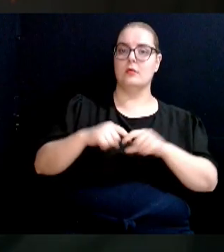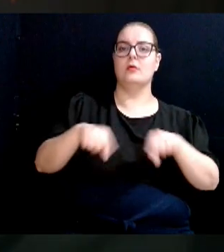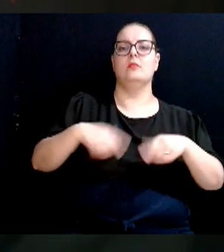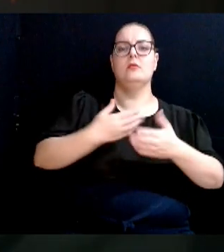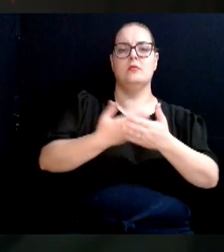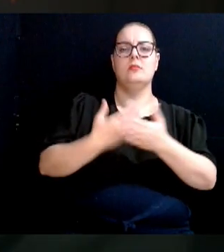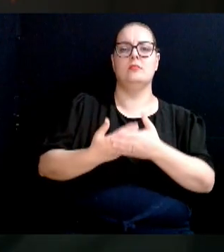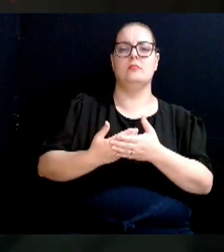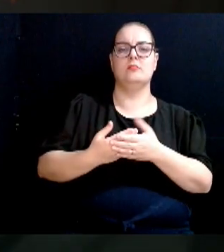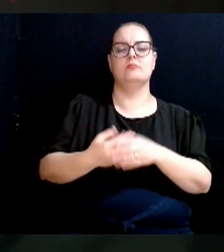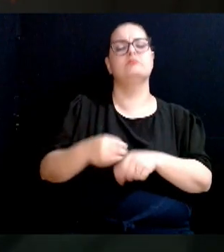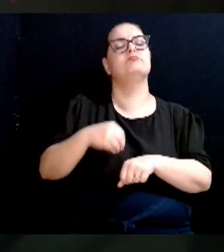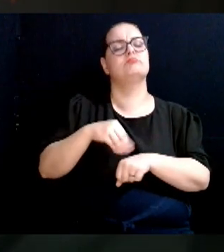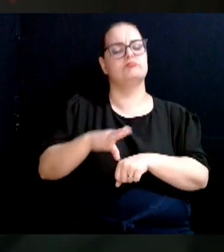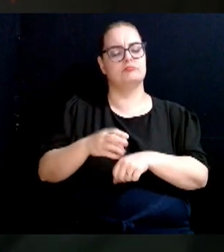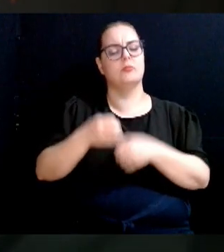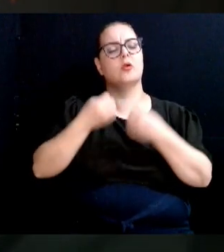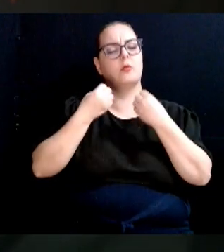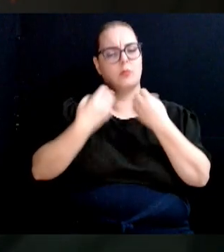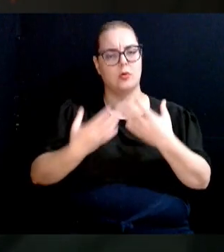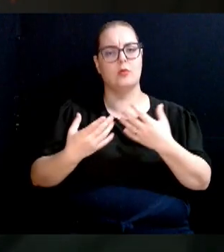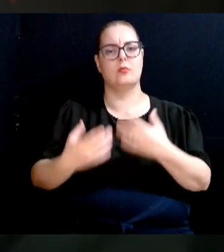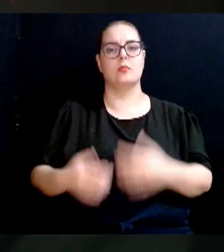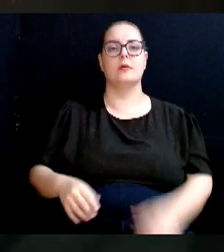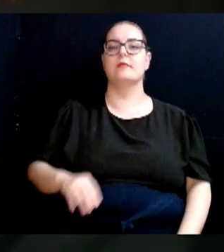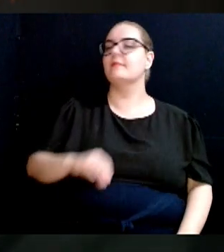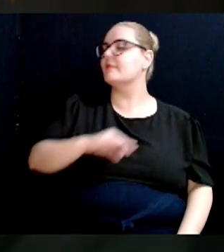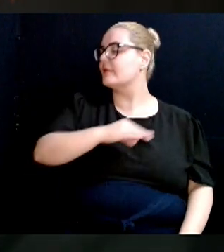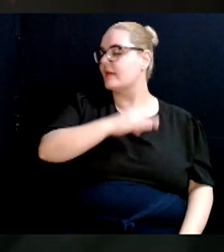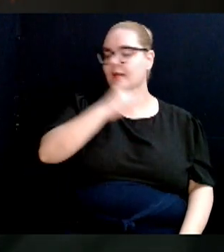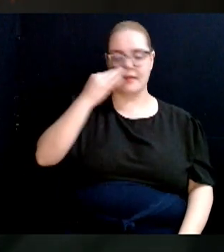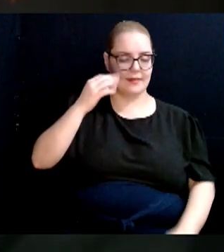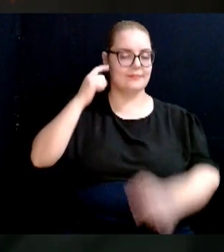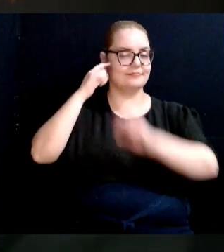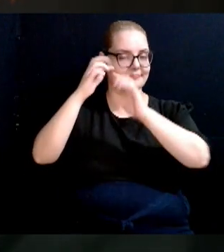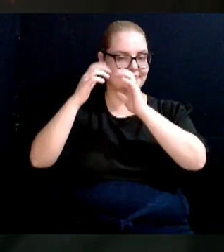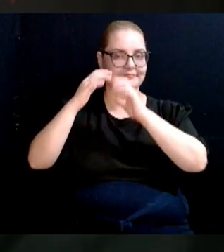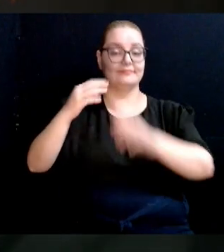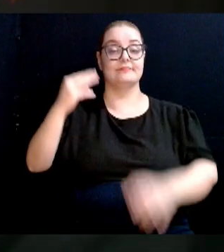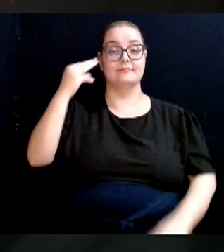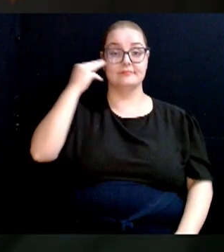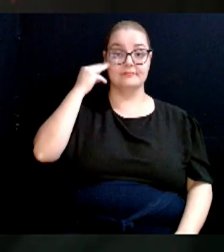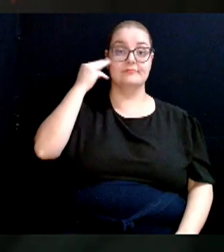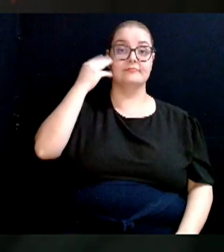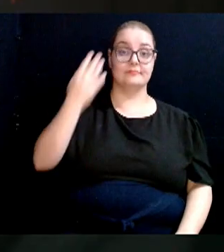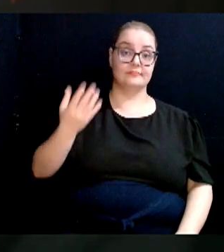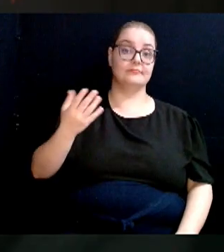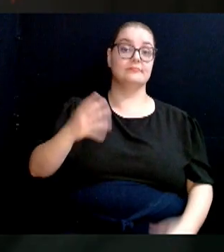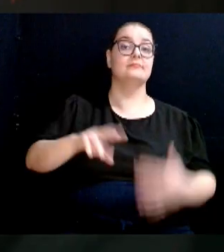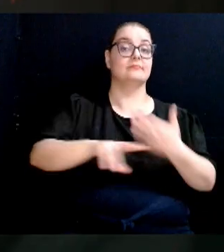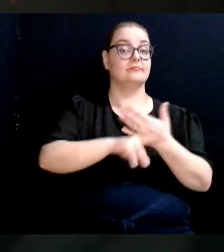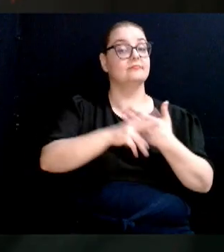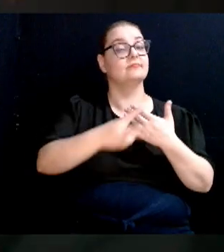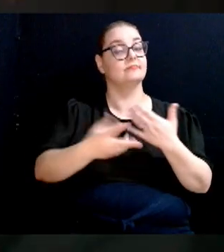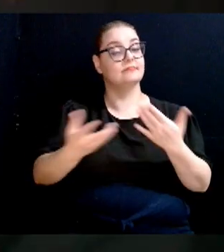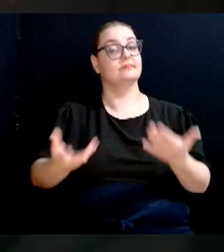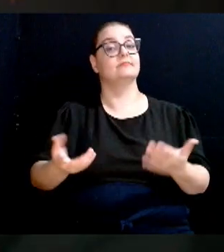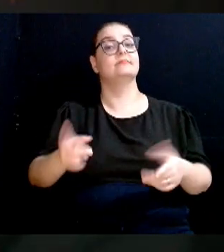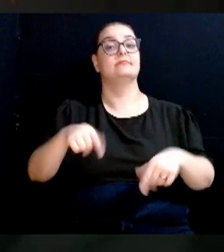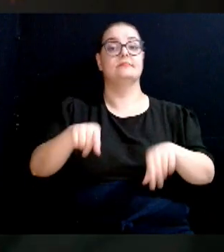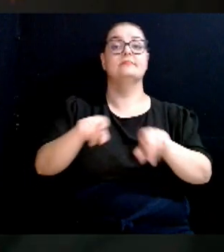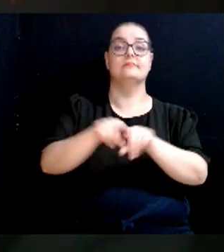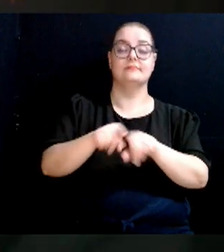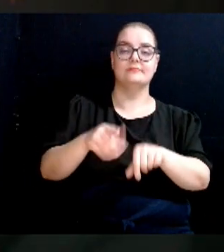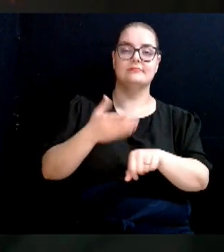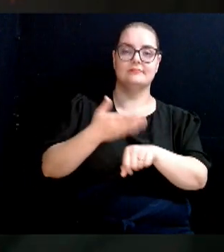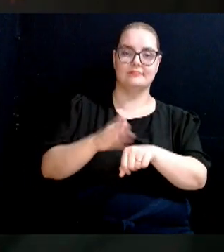grande dica aqui, porque você vai estar exercitando a sua mente e a consequência disso é também um exercício do corpo,